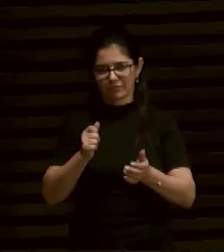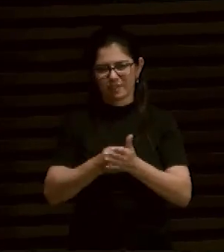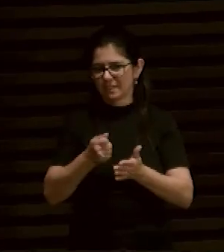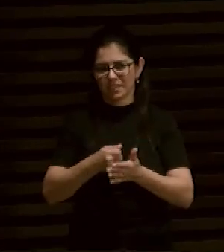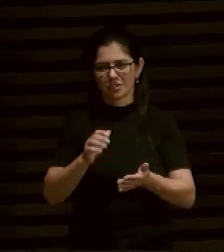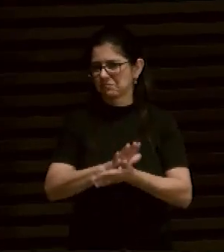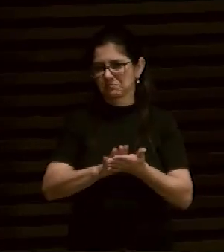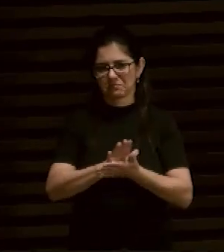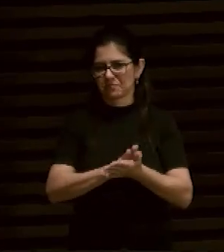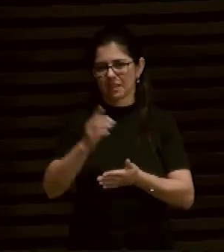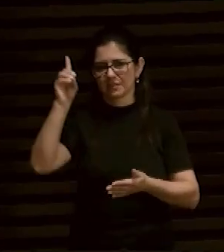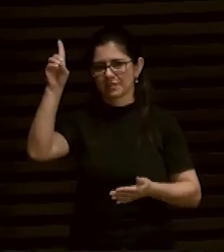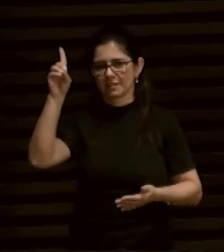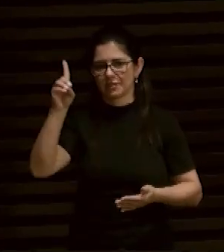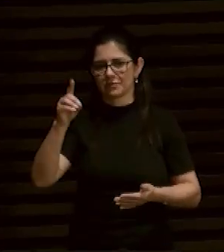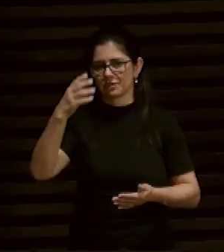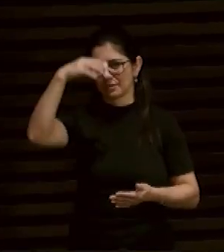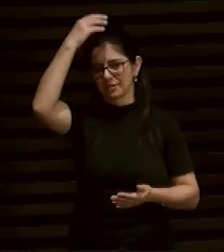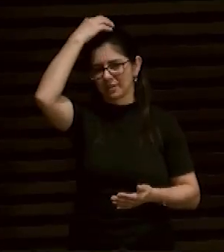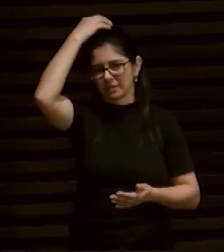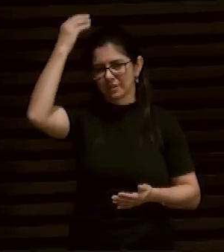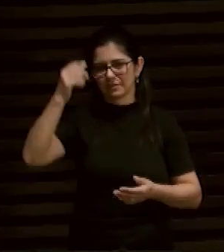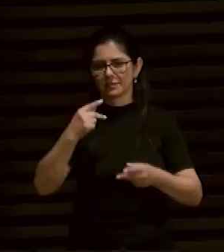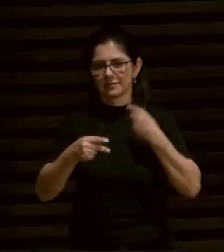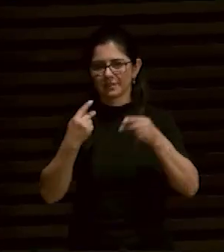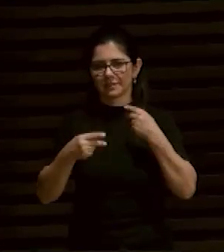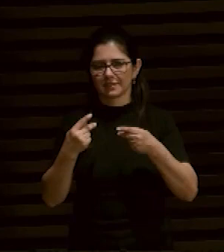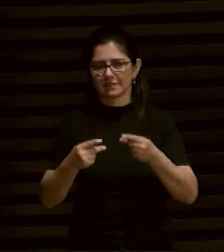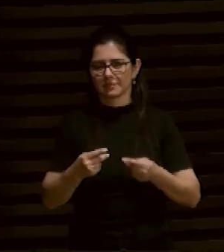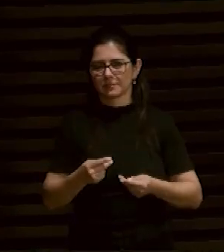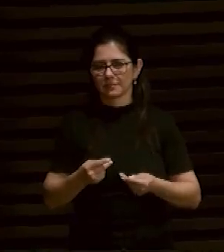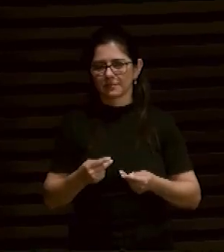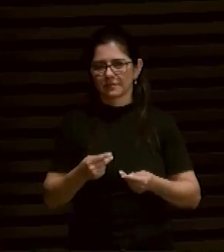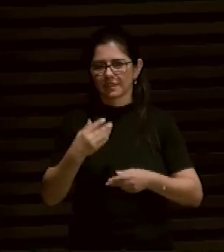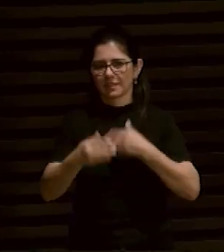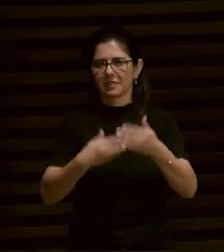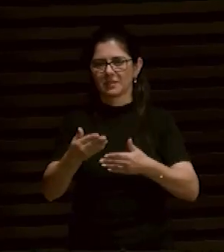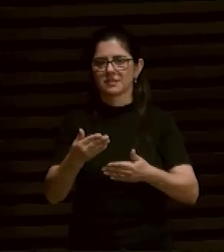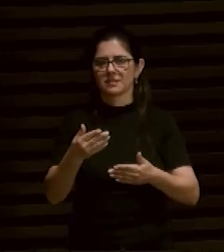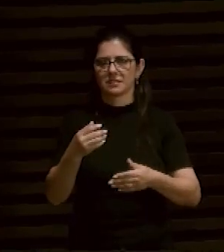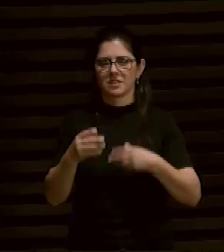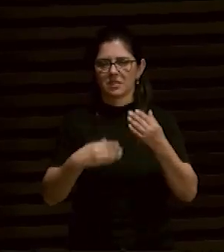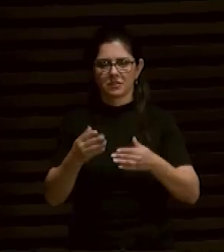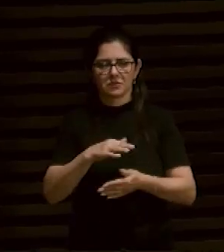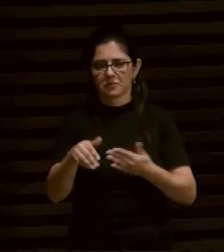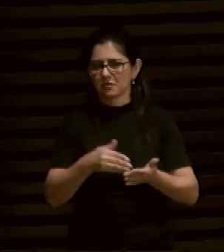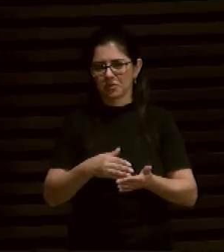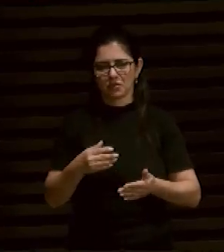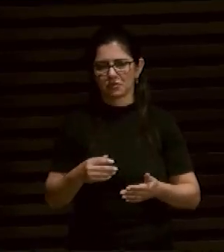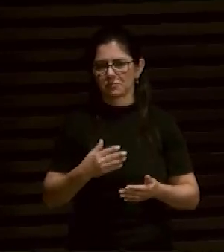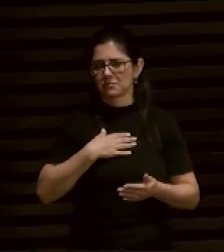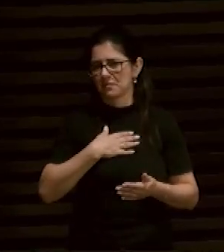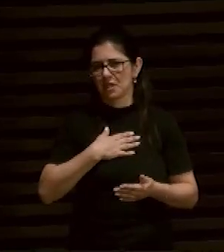O rei, ele não chega para Deus e fala: restitui, eu quero de volta o que é meu. Ele não fala, por exemplo: